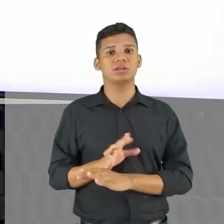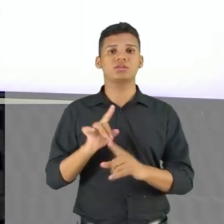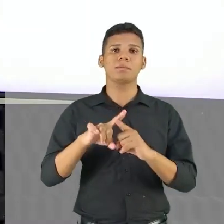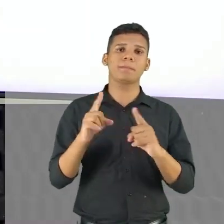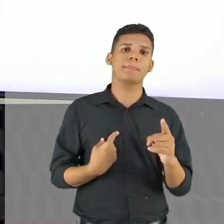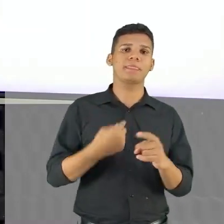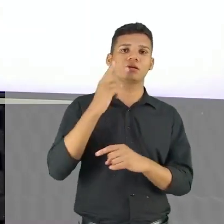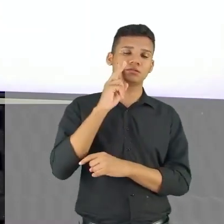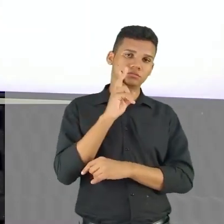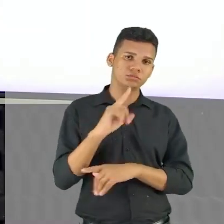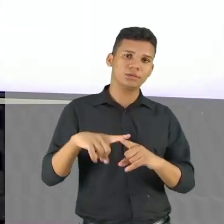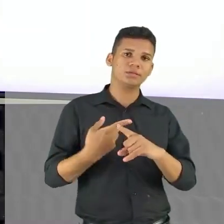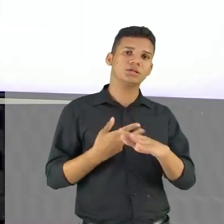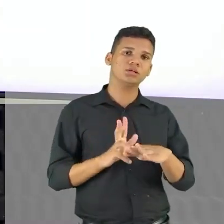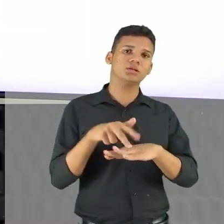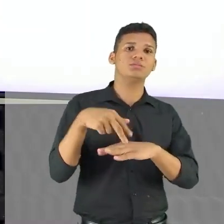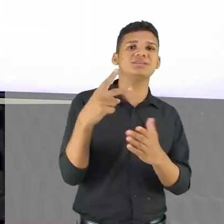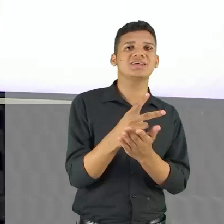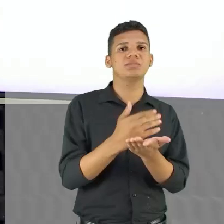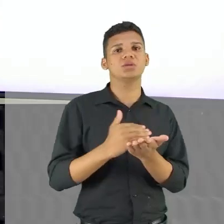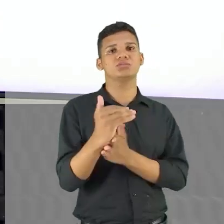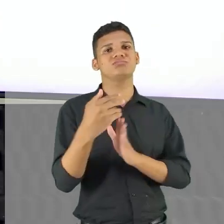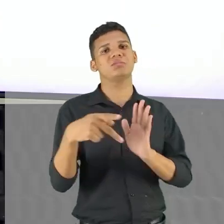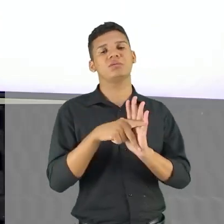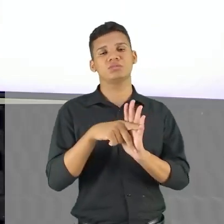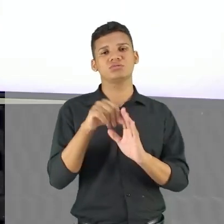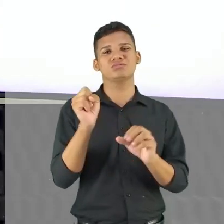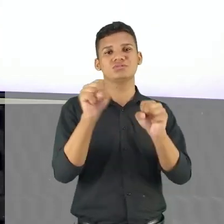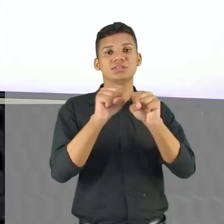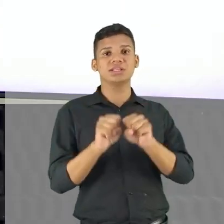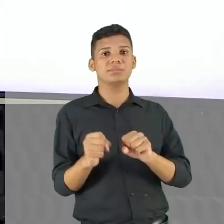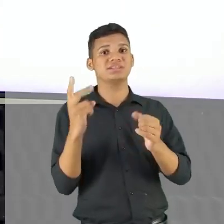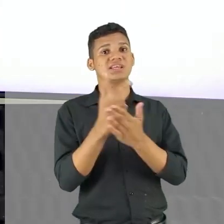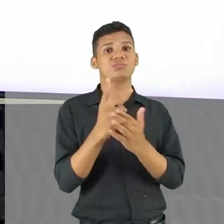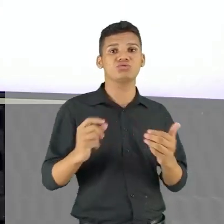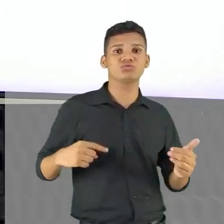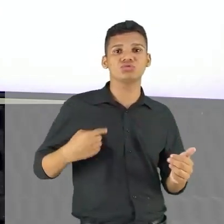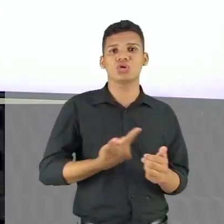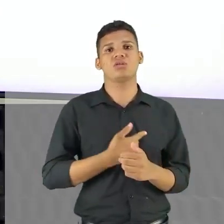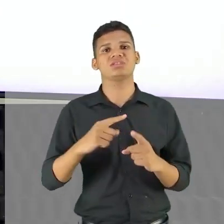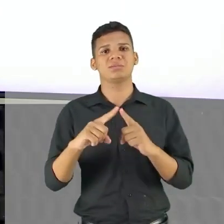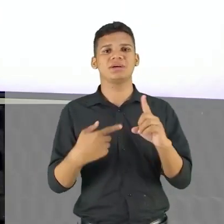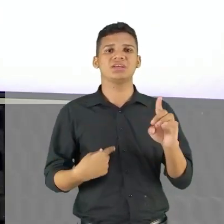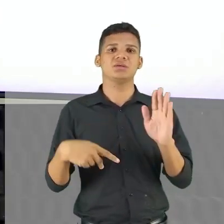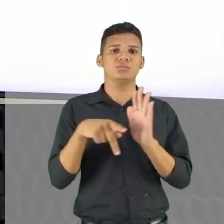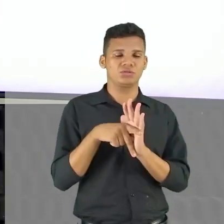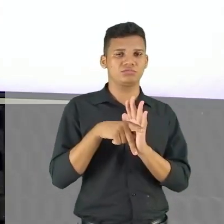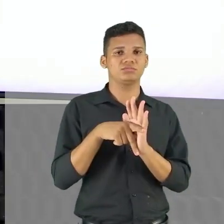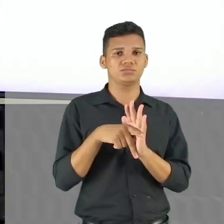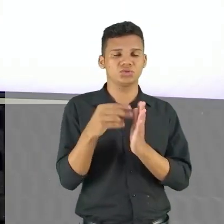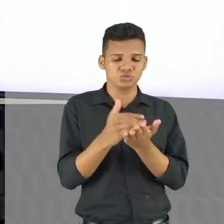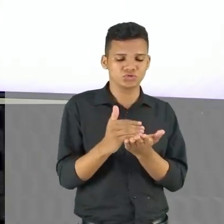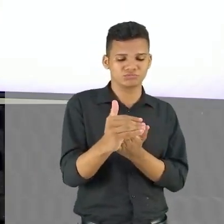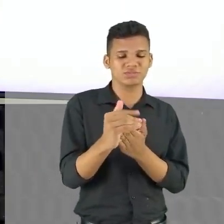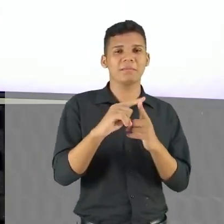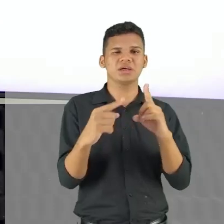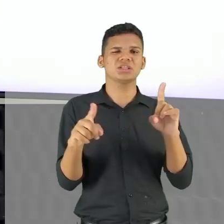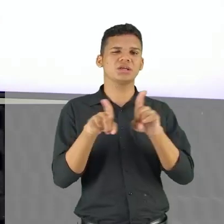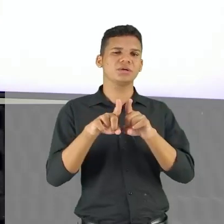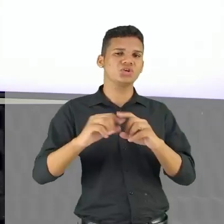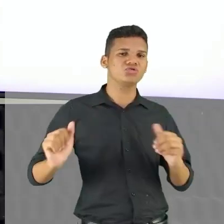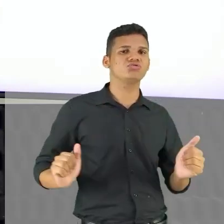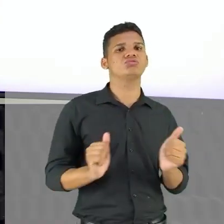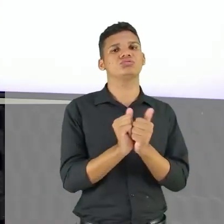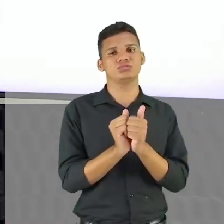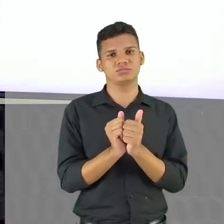enquanto colônia, ele foi ocupado inicialmente por um sistema conhecido nosso, o sistema de capitanias hereditárias. E junto com as